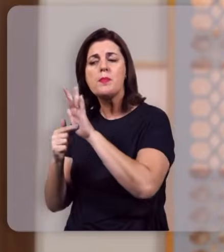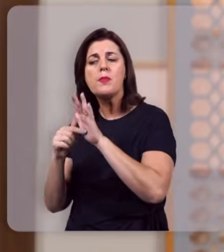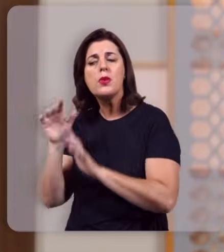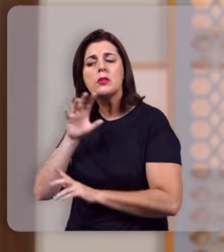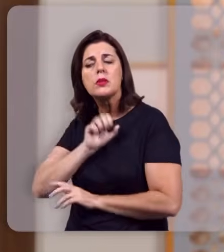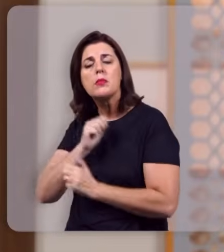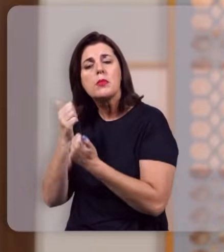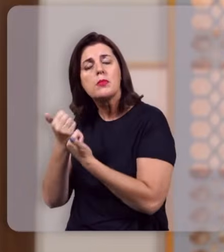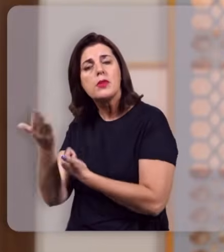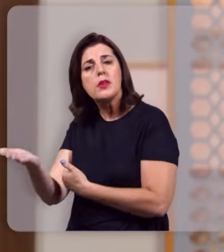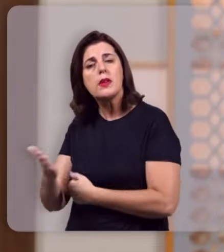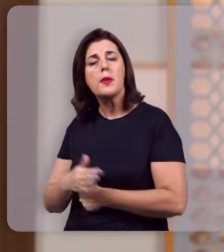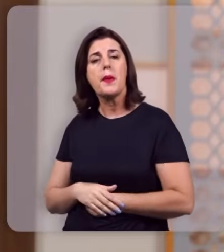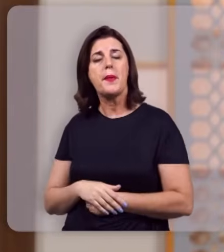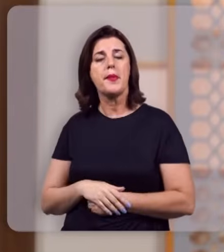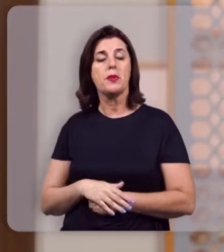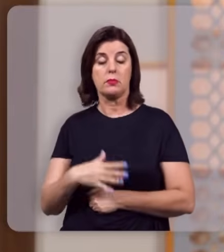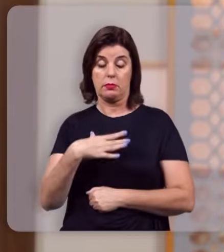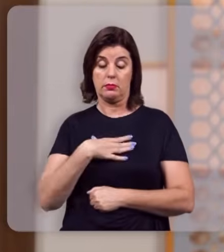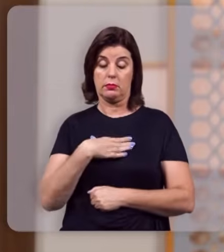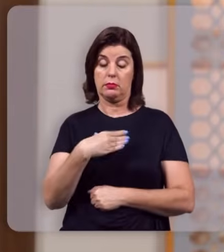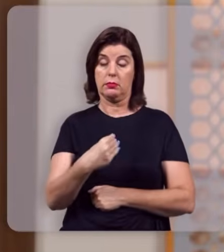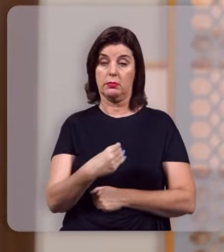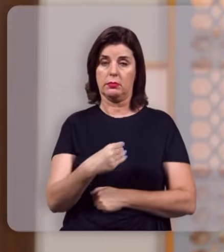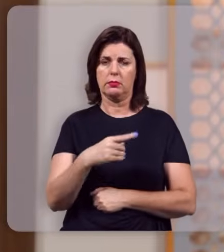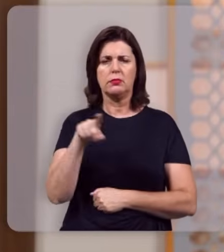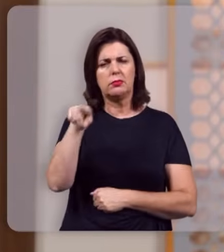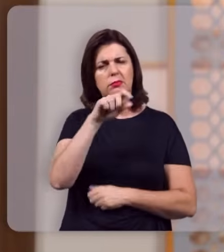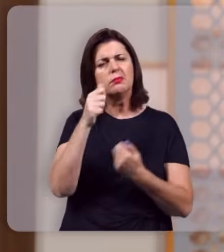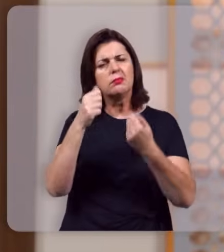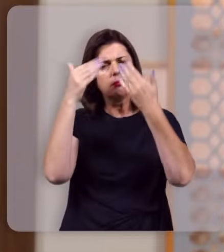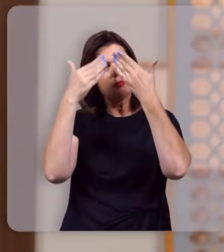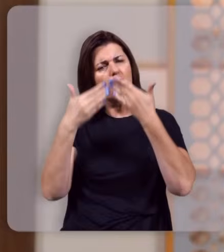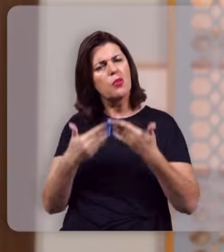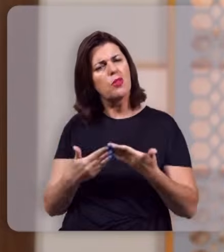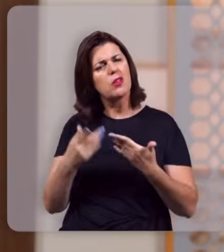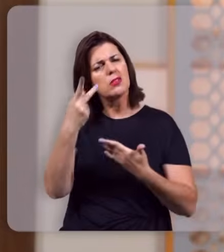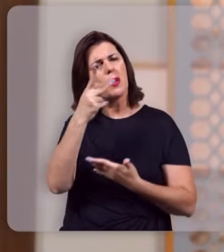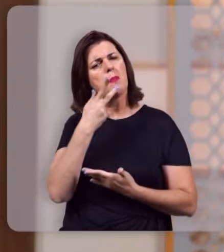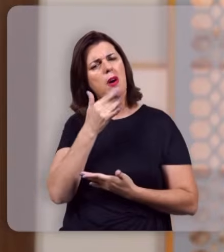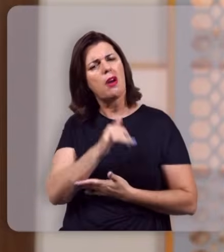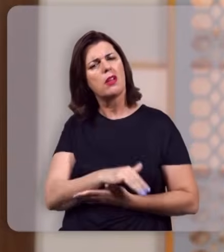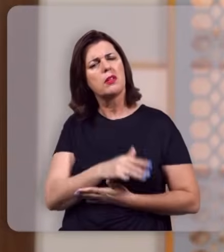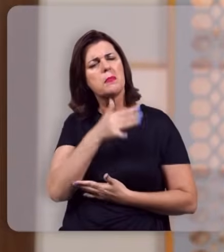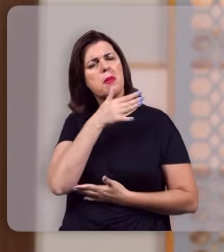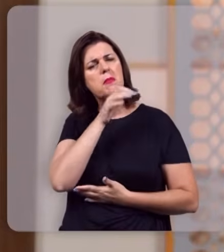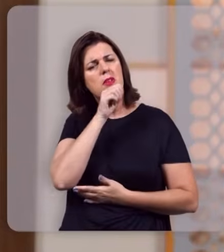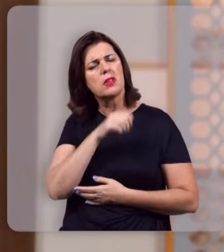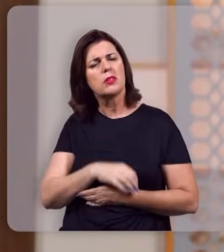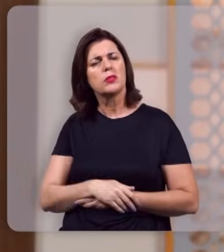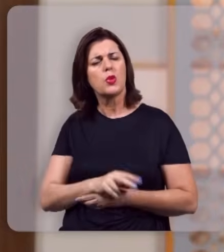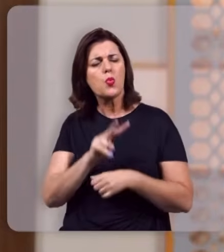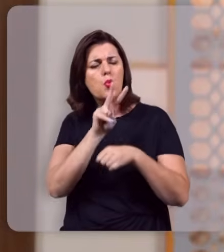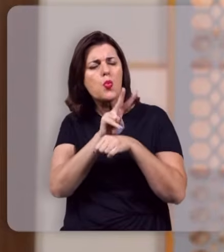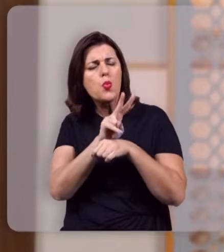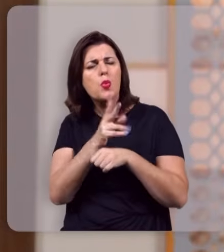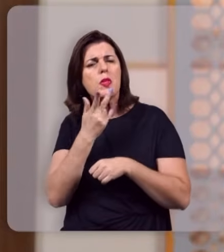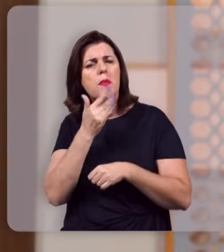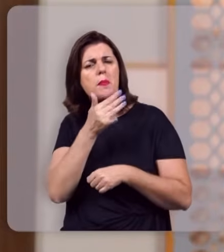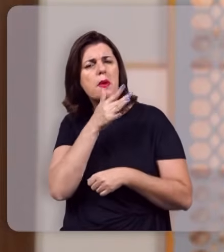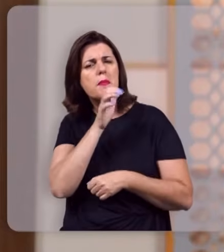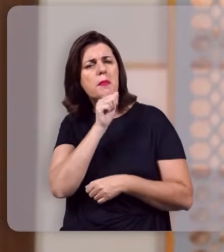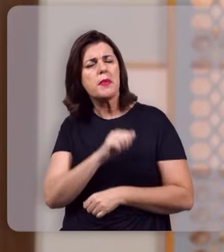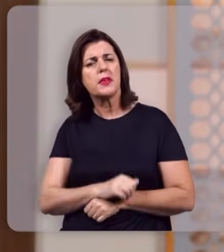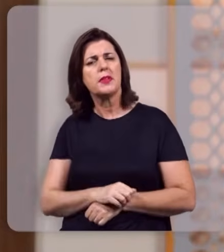amor por ela. Filhos, honrem seus pais, cuidem de seus pais,